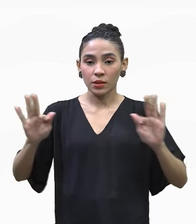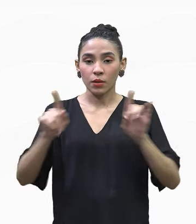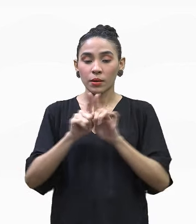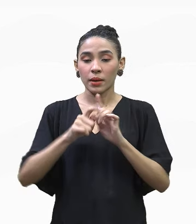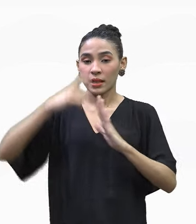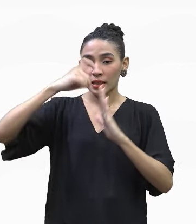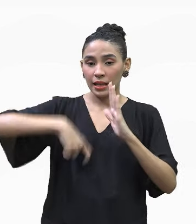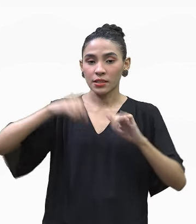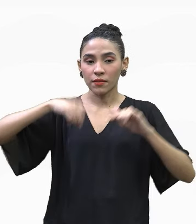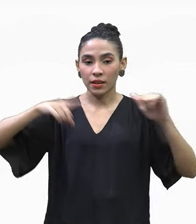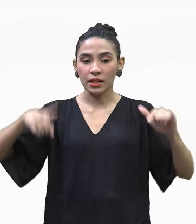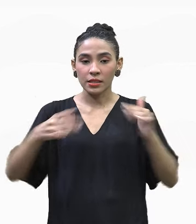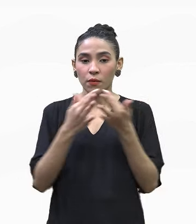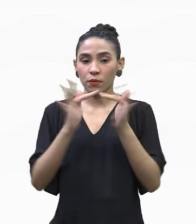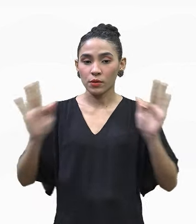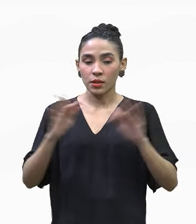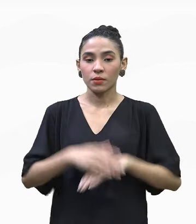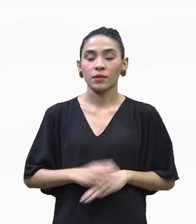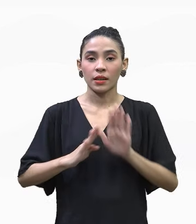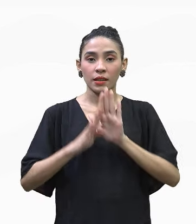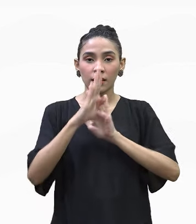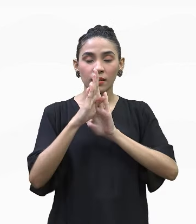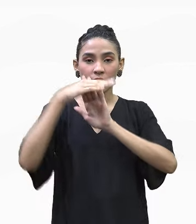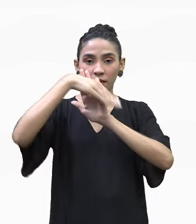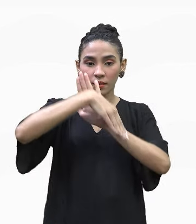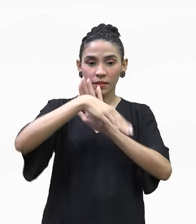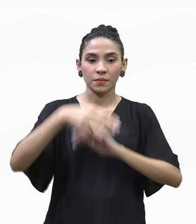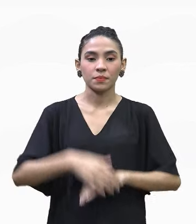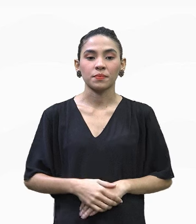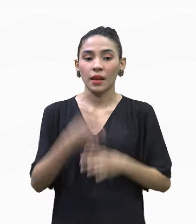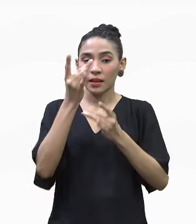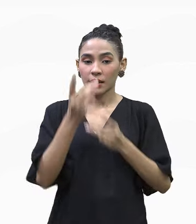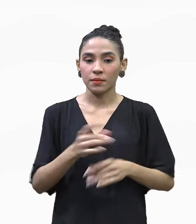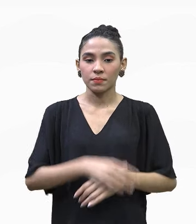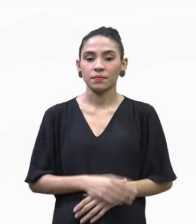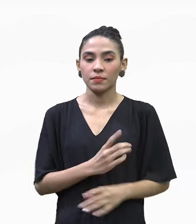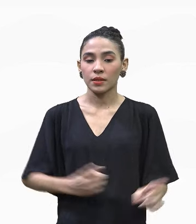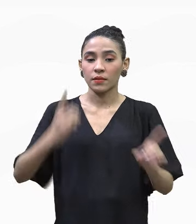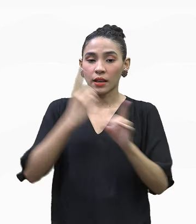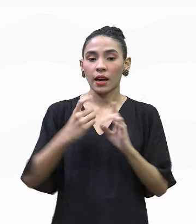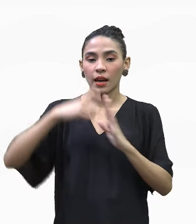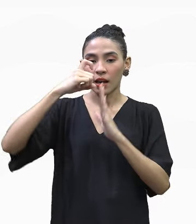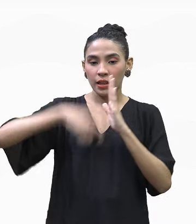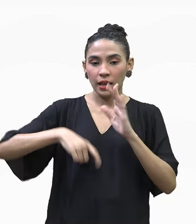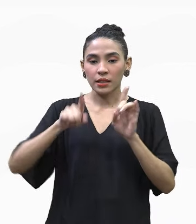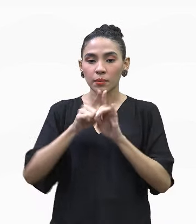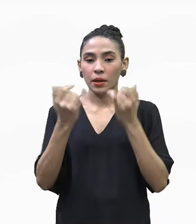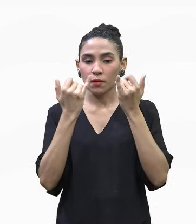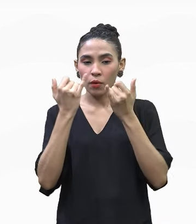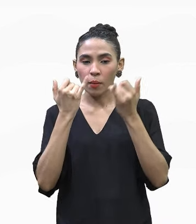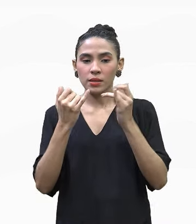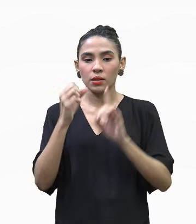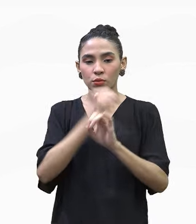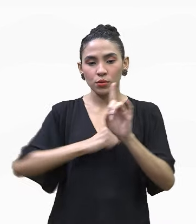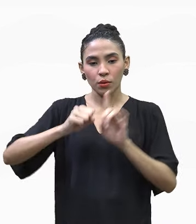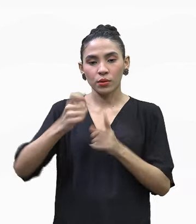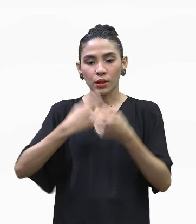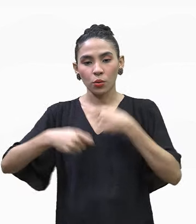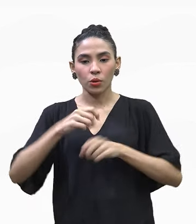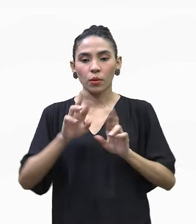taxas de variação de uma função crescimento decrescimento detalhamento identificar taxas e índices de natureza